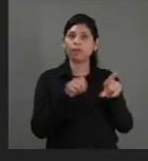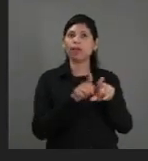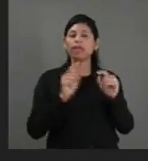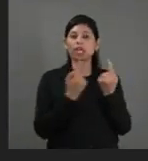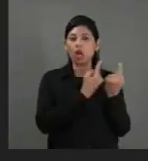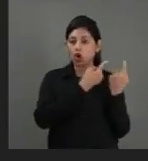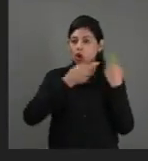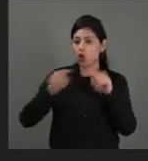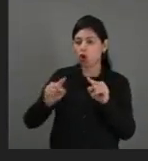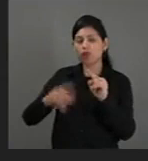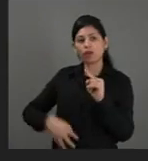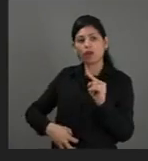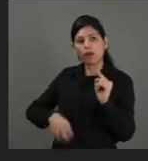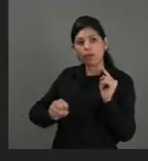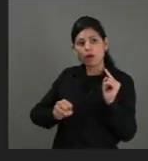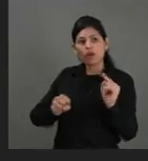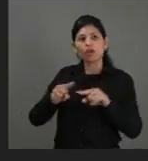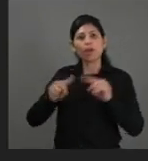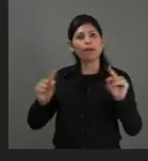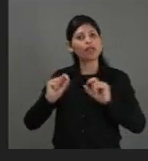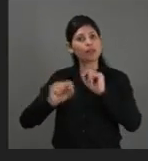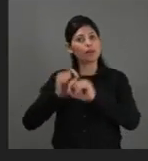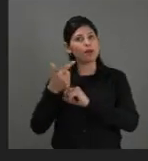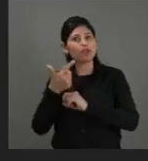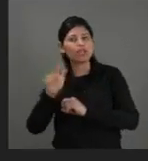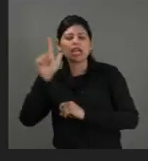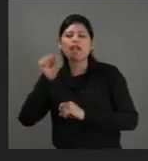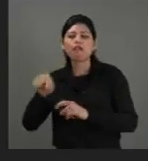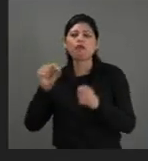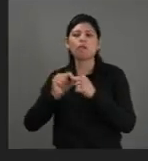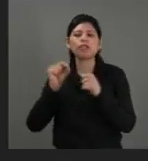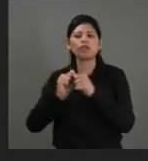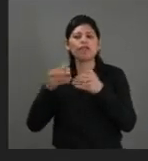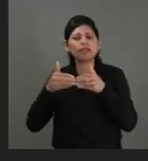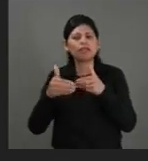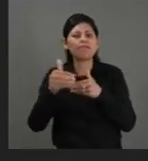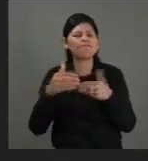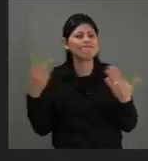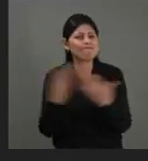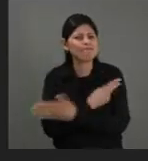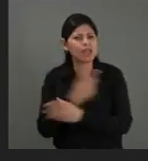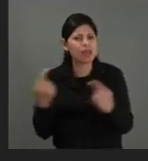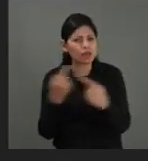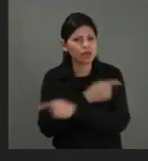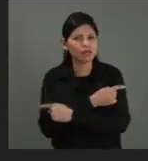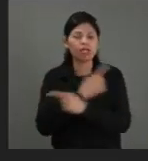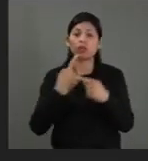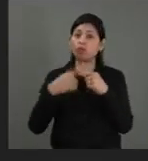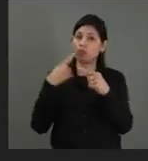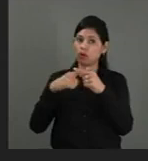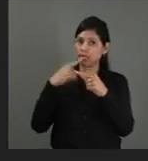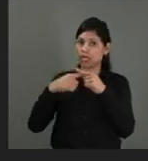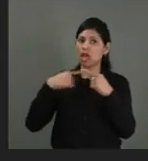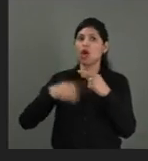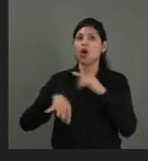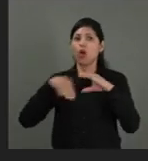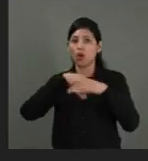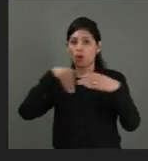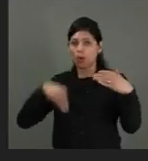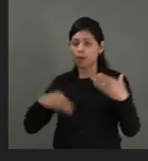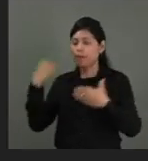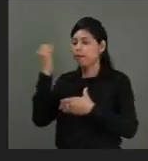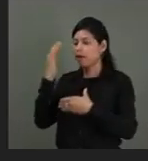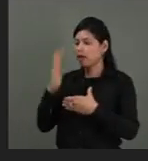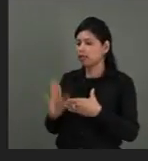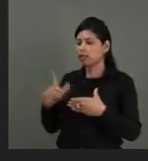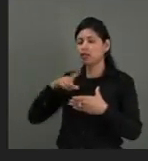seu governo, o inverso ele começou a praticar através dos seus ministros, né? Tirando o Brasil do Consenso de Genebra, um